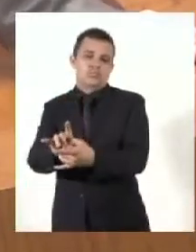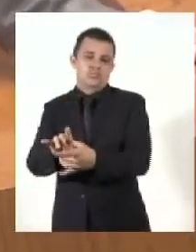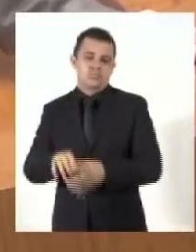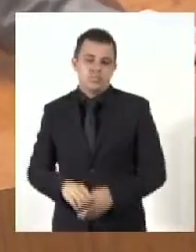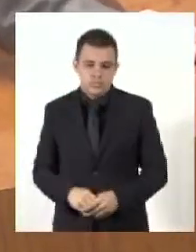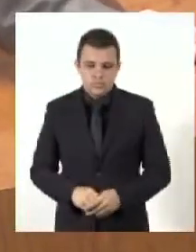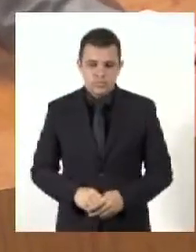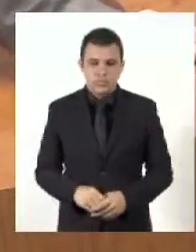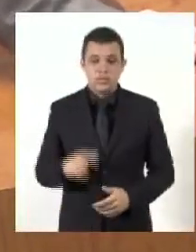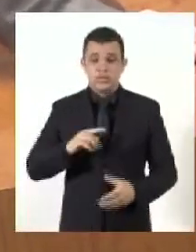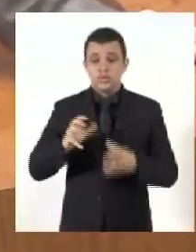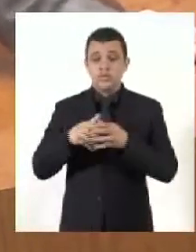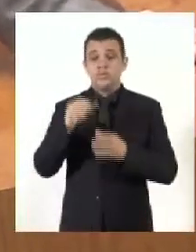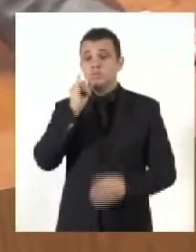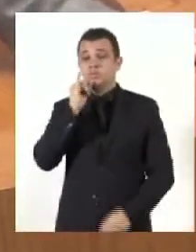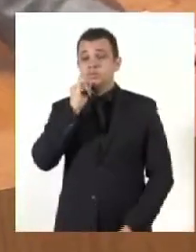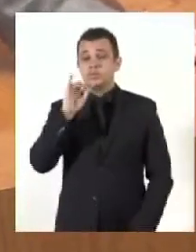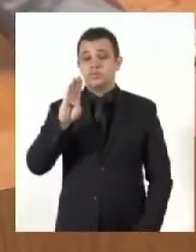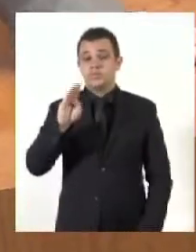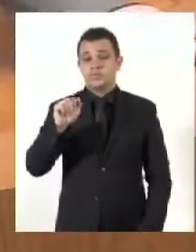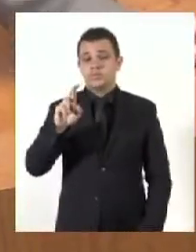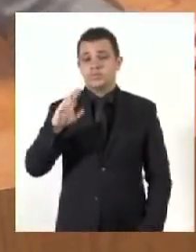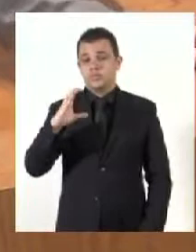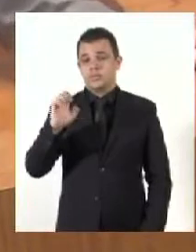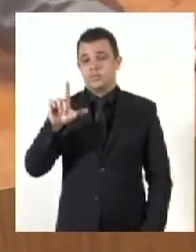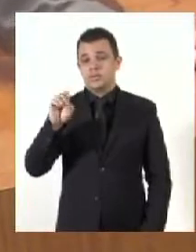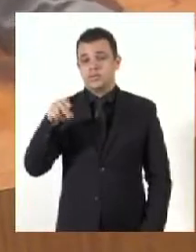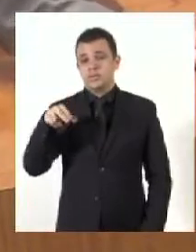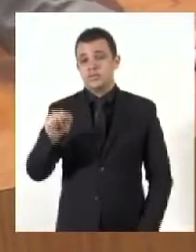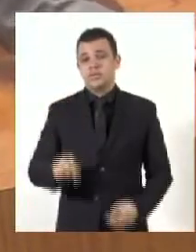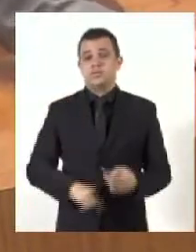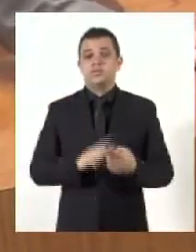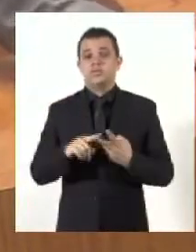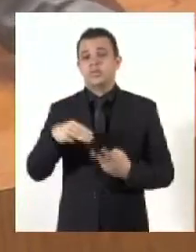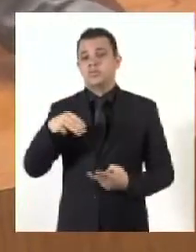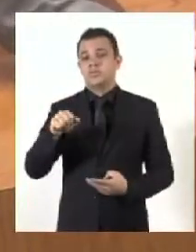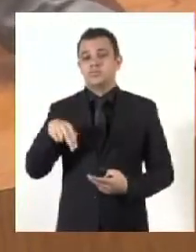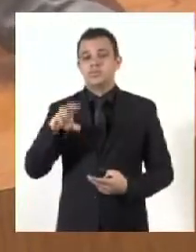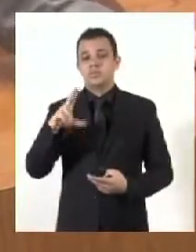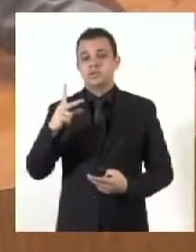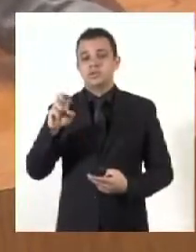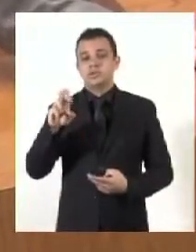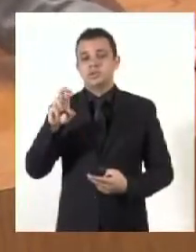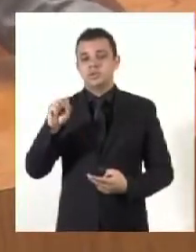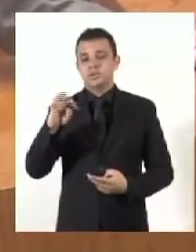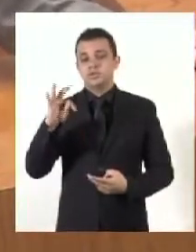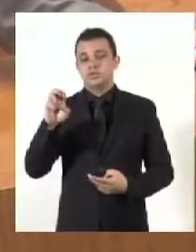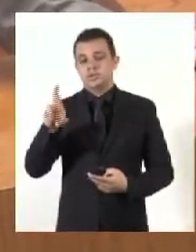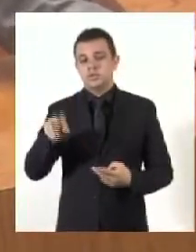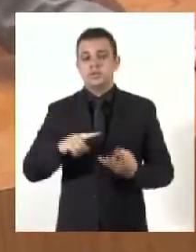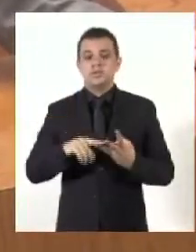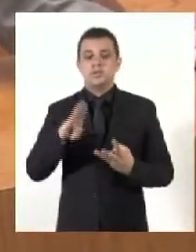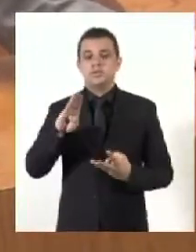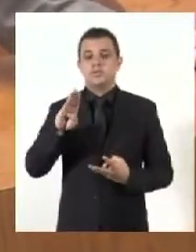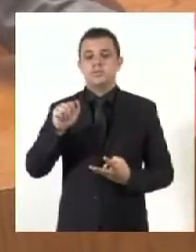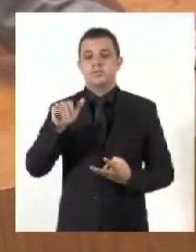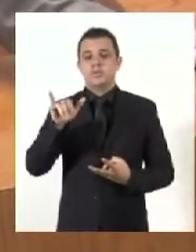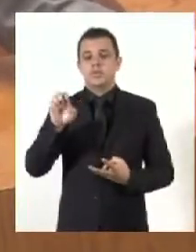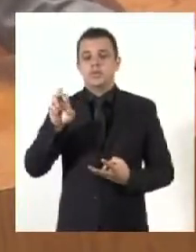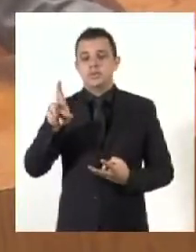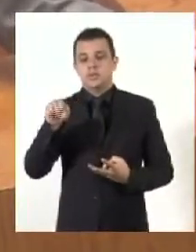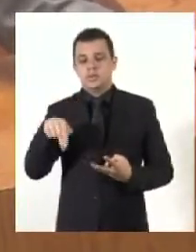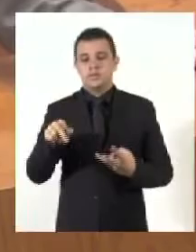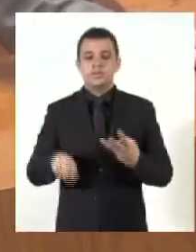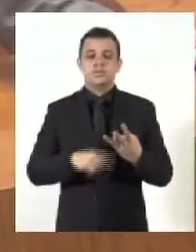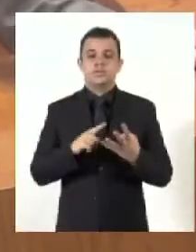Clubes como Barcelona, Manchester, Bayern, Arsenal, Liverpool, Paris